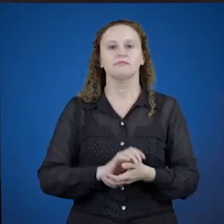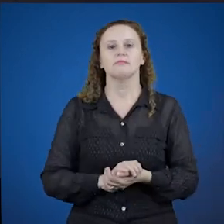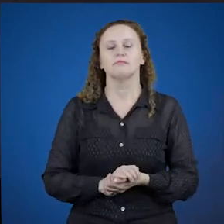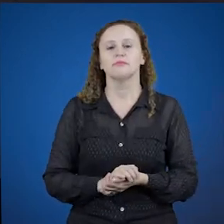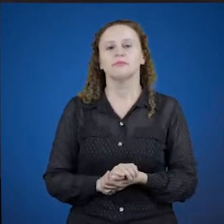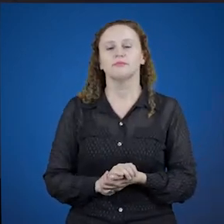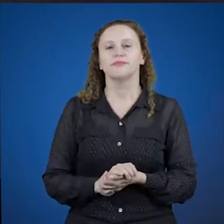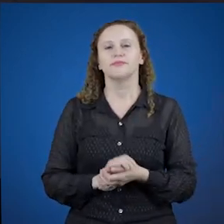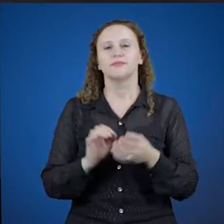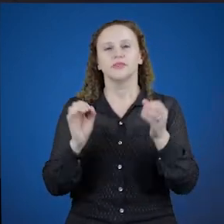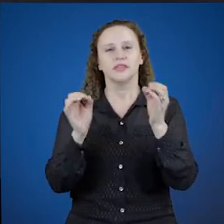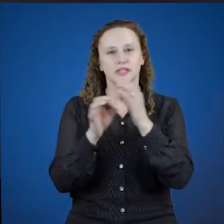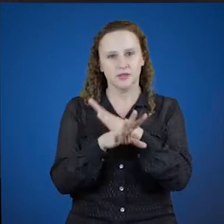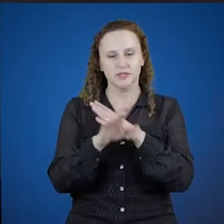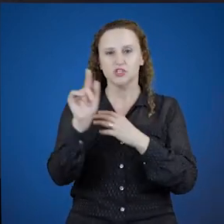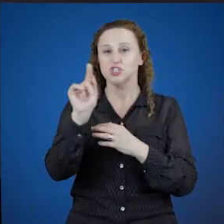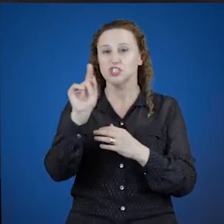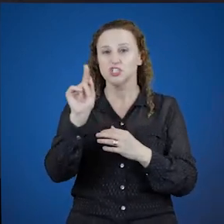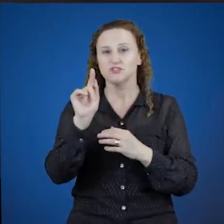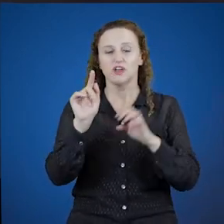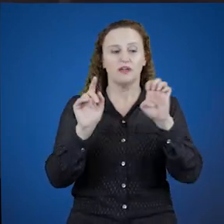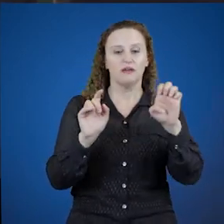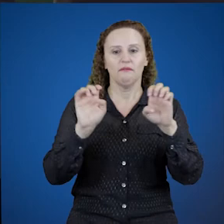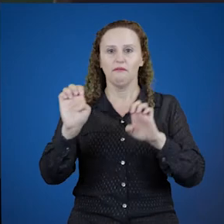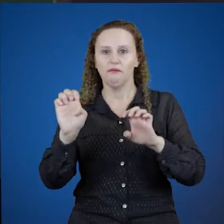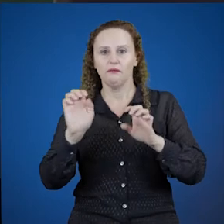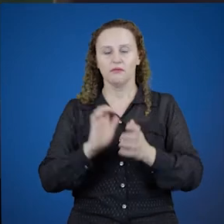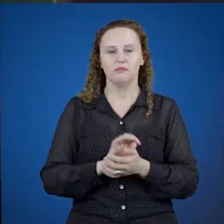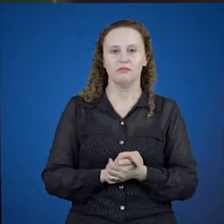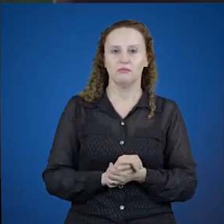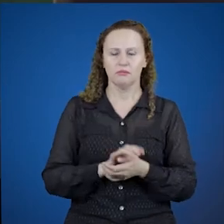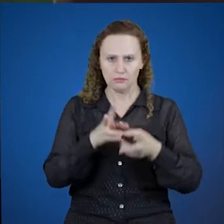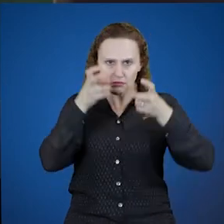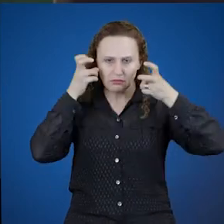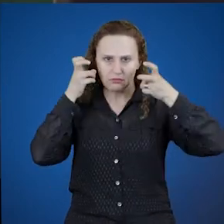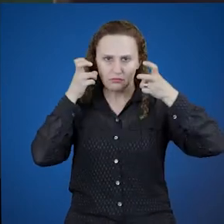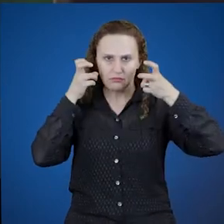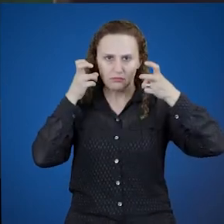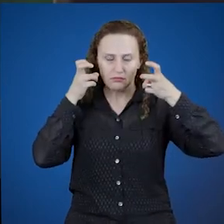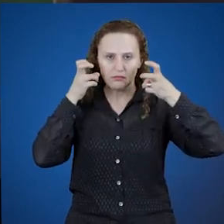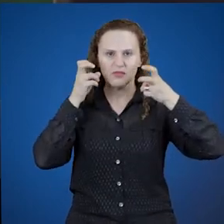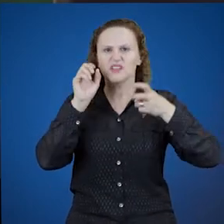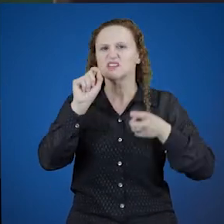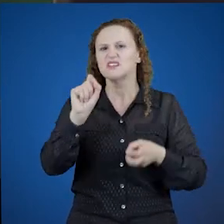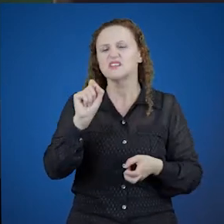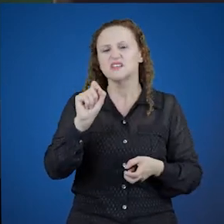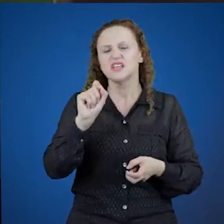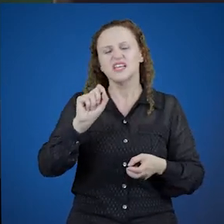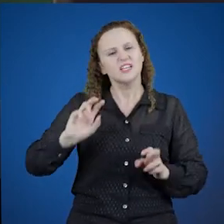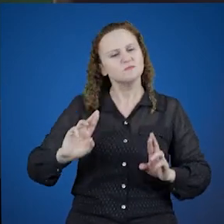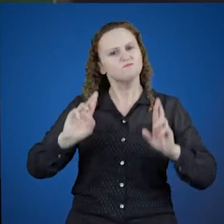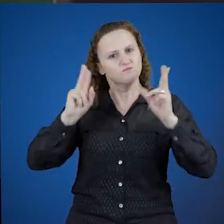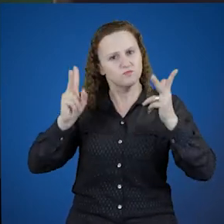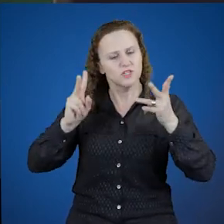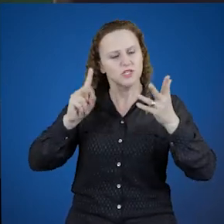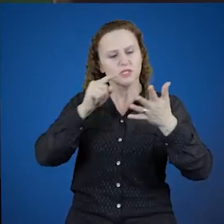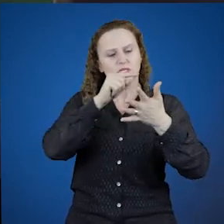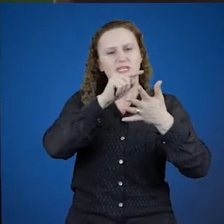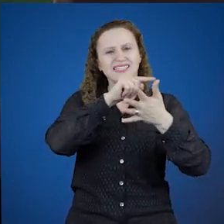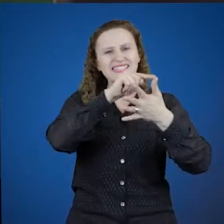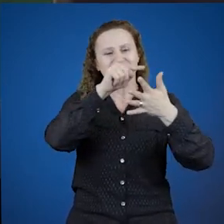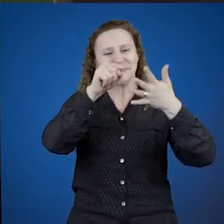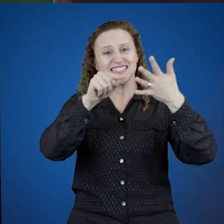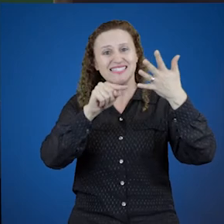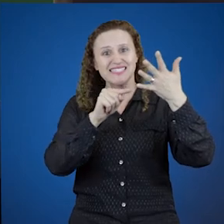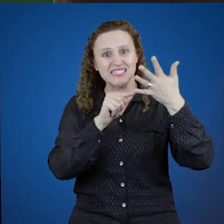termina o genitivo em Ei Observe então que se difere na cinco